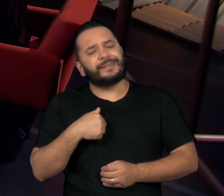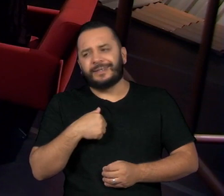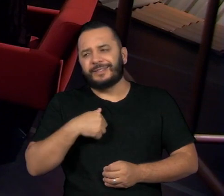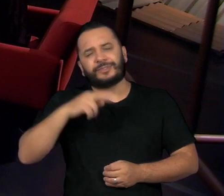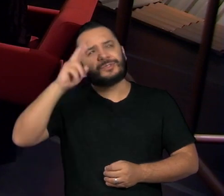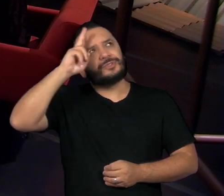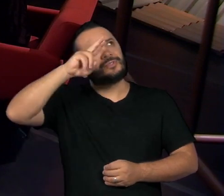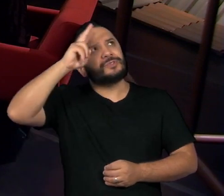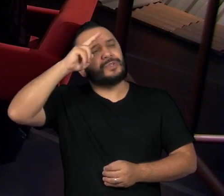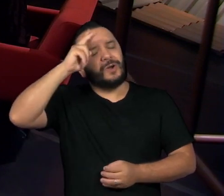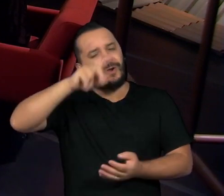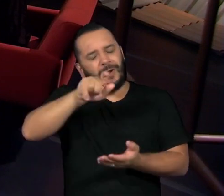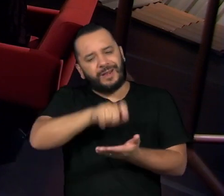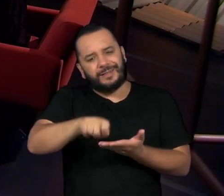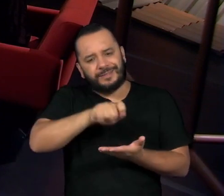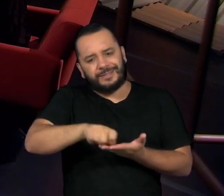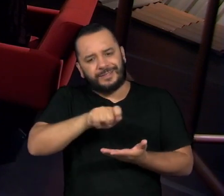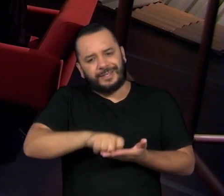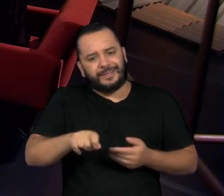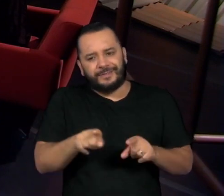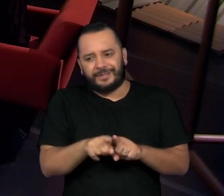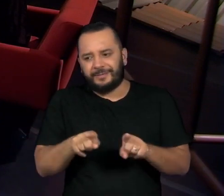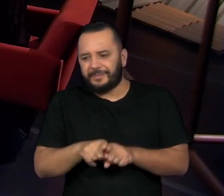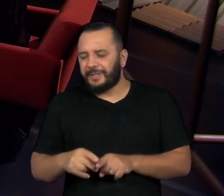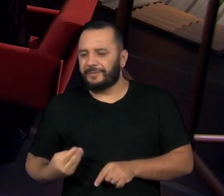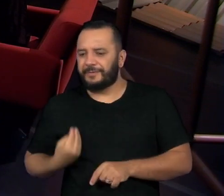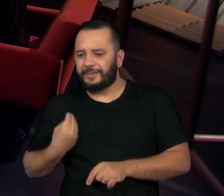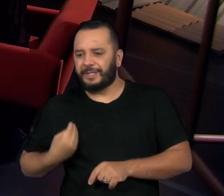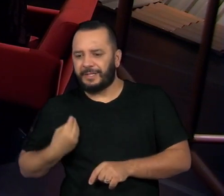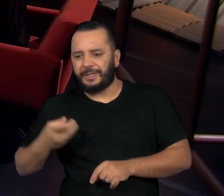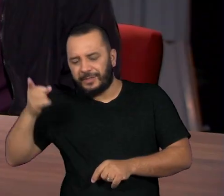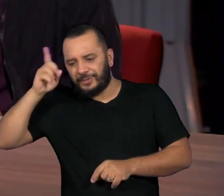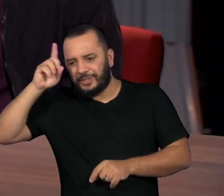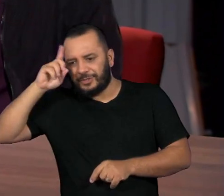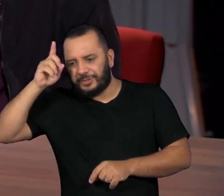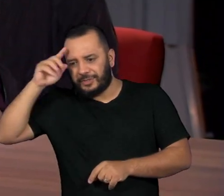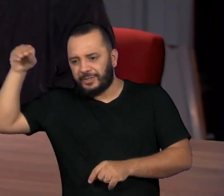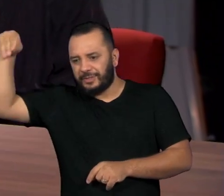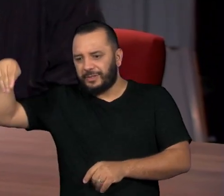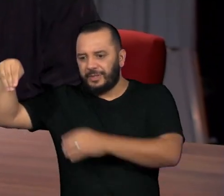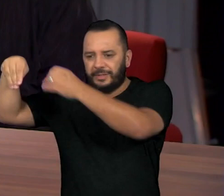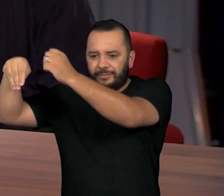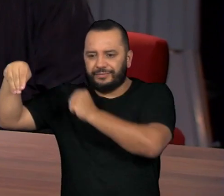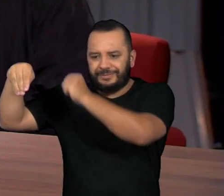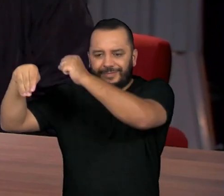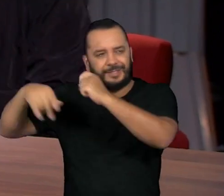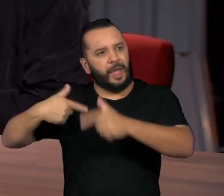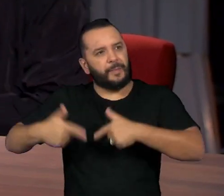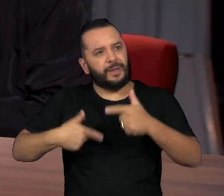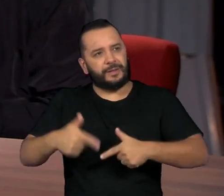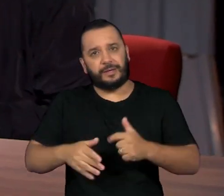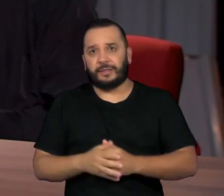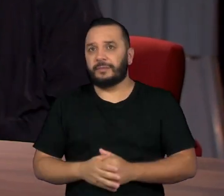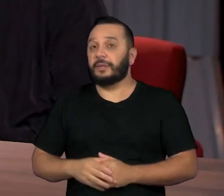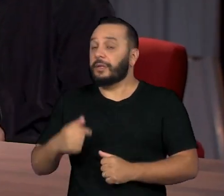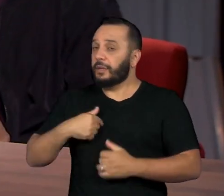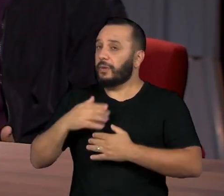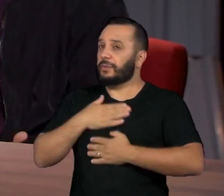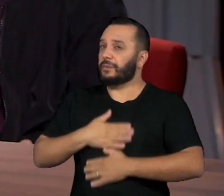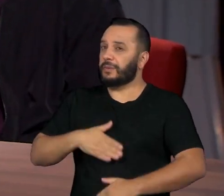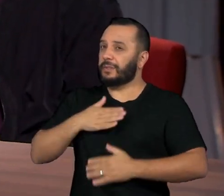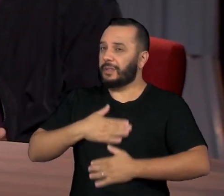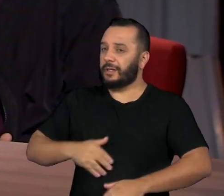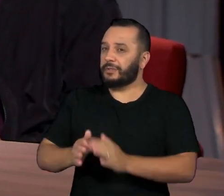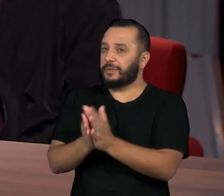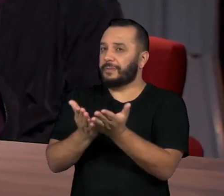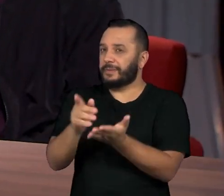livro desse e ter uma vida cotidiana batendo ponto? Para que eu tivesse tranquilidade para poder escrever, eu